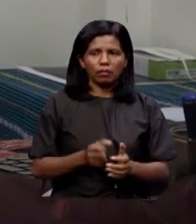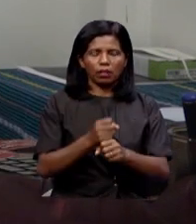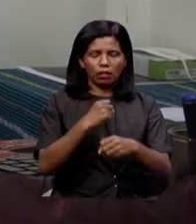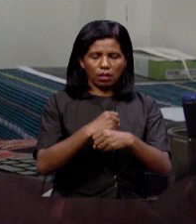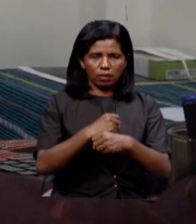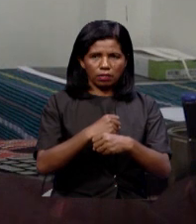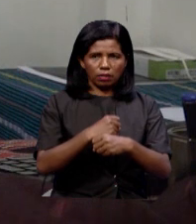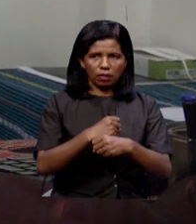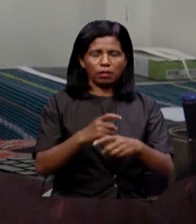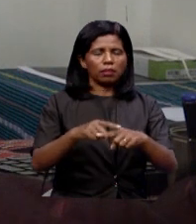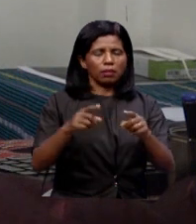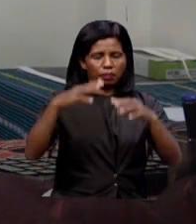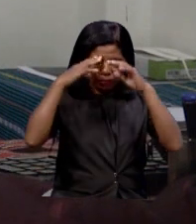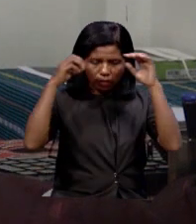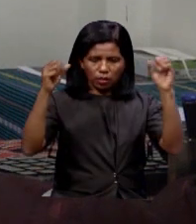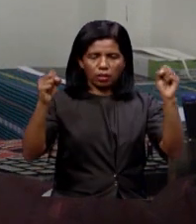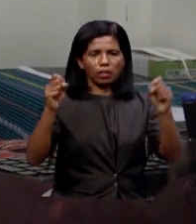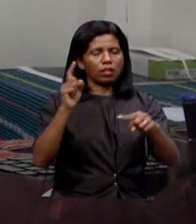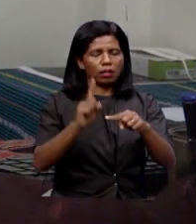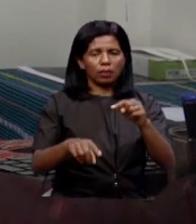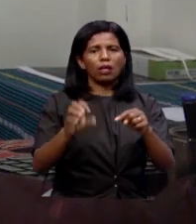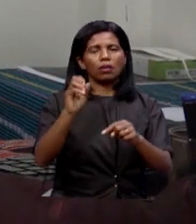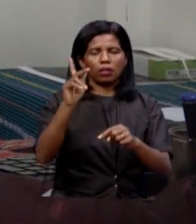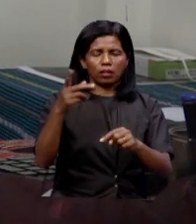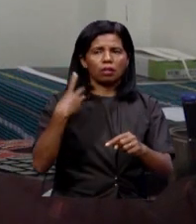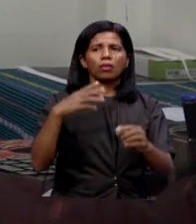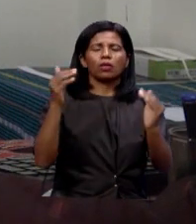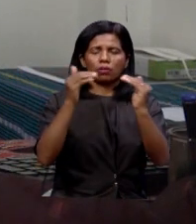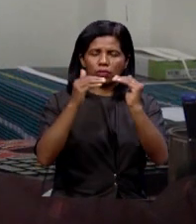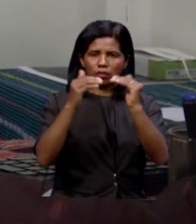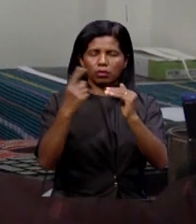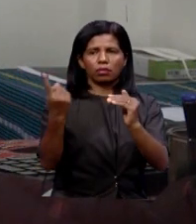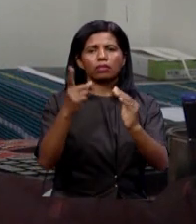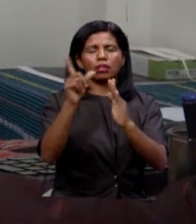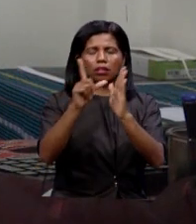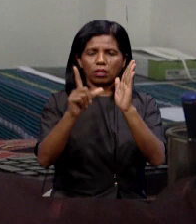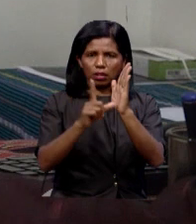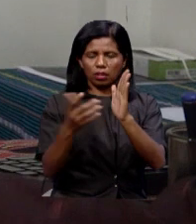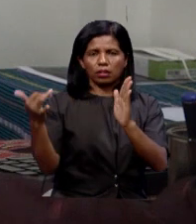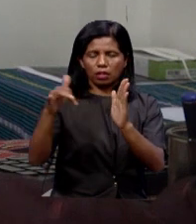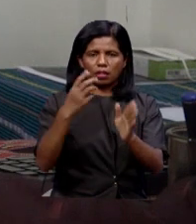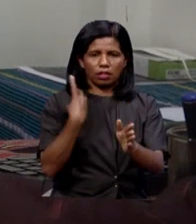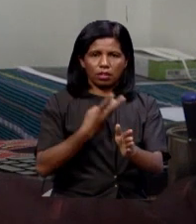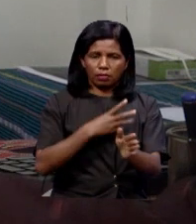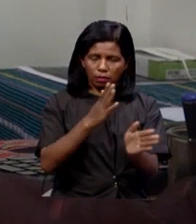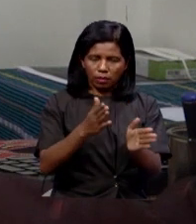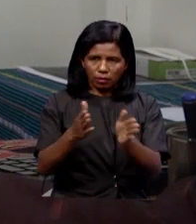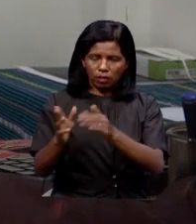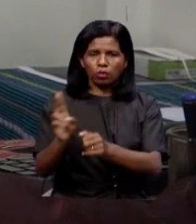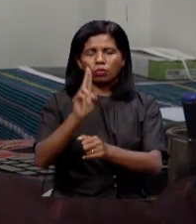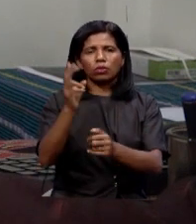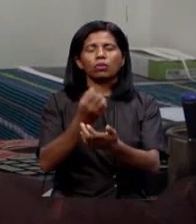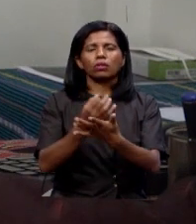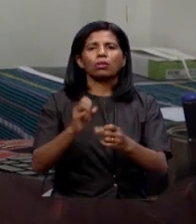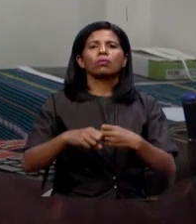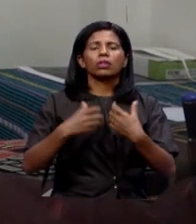kumu Presidente dan labelan ne lahibit. Ami incontro ne bai bai no na leiser ne ami preparo na atu atu zero osane wa insane